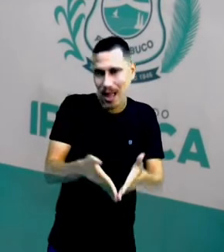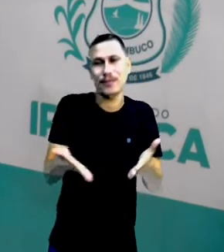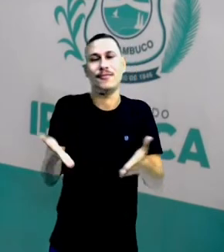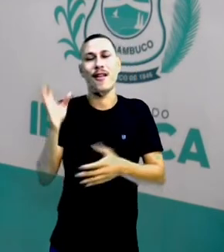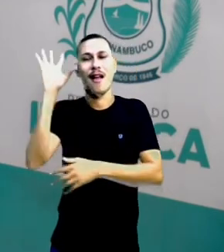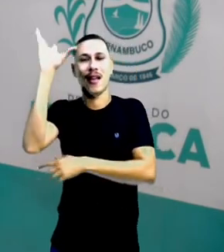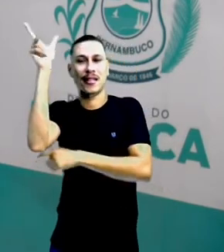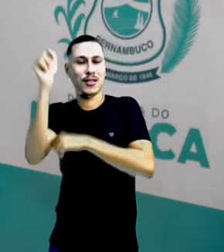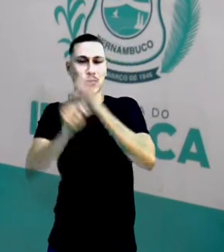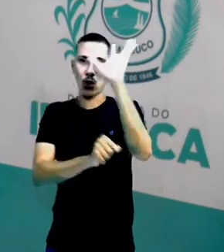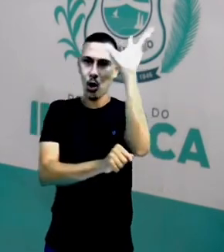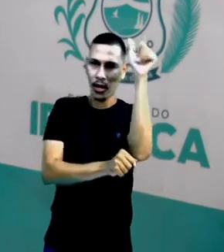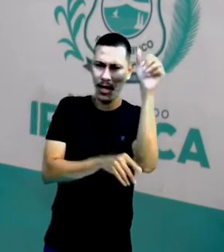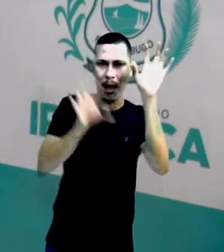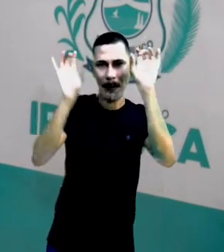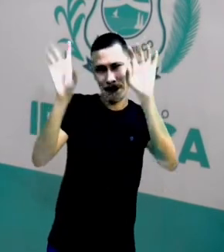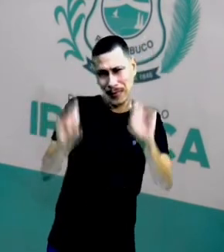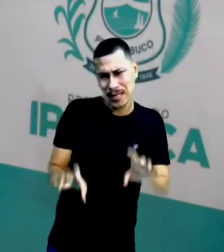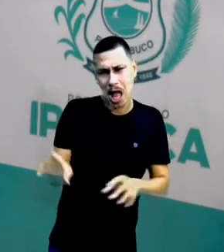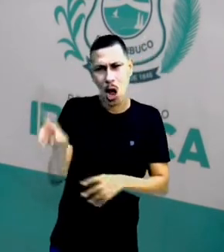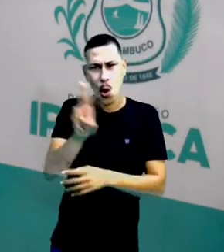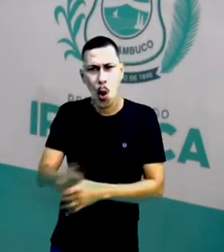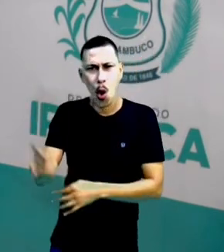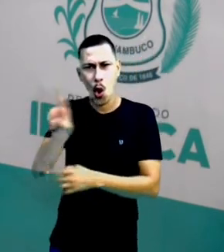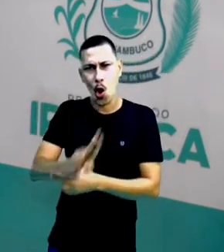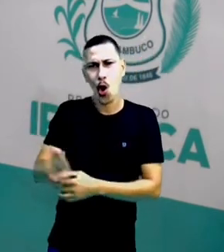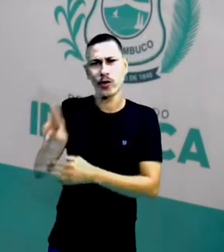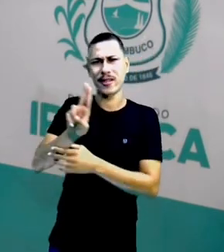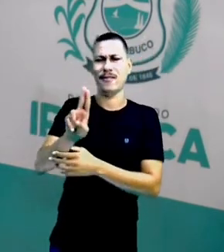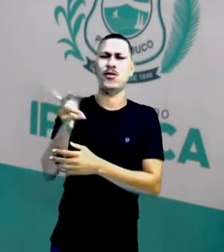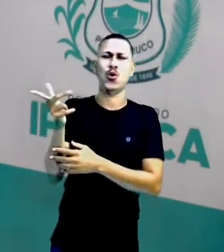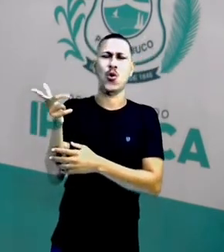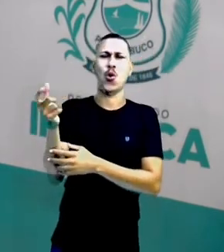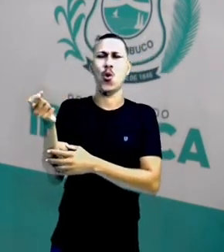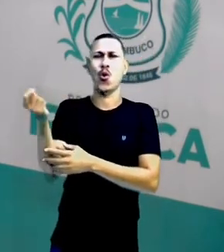para a natureza, em especial se tratando das estações do